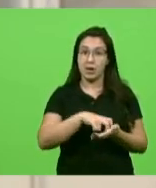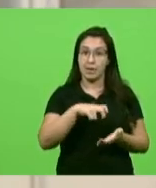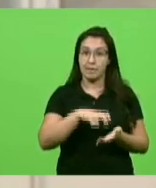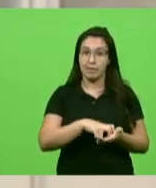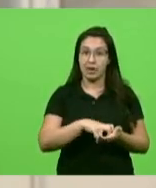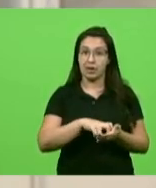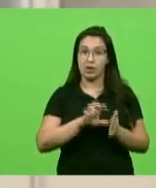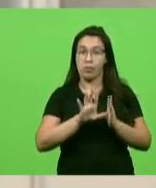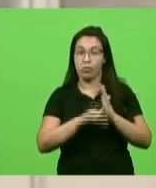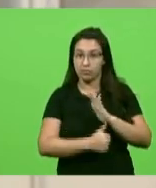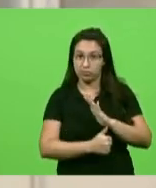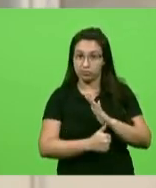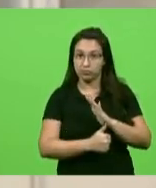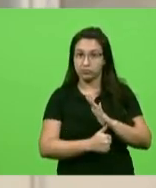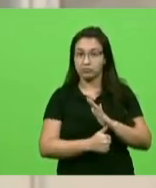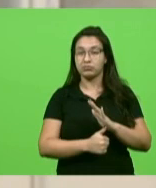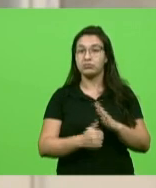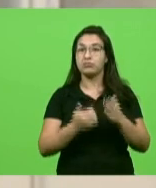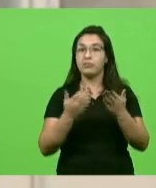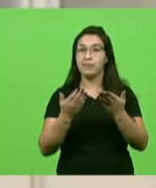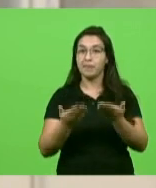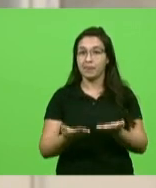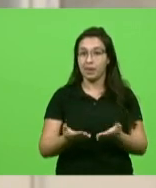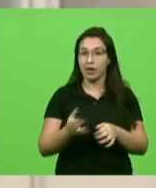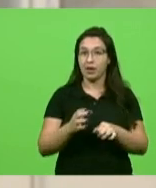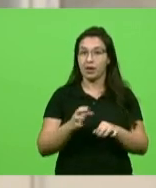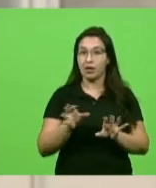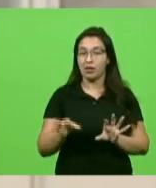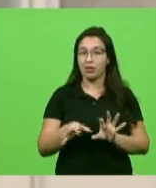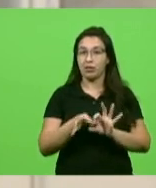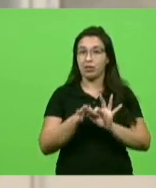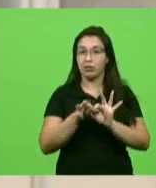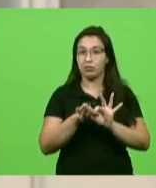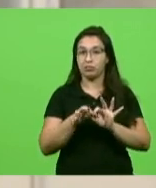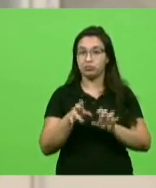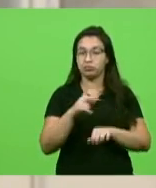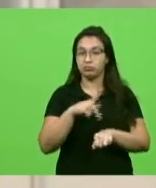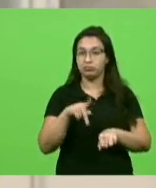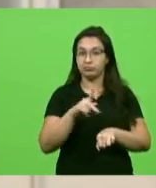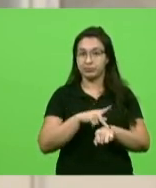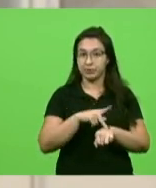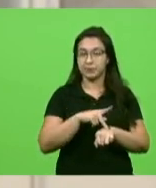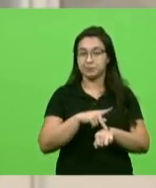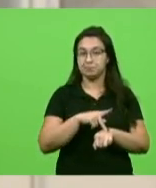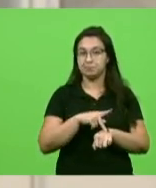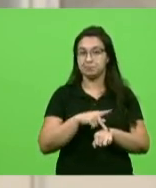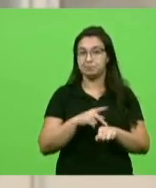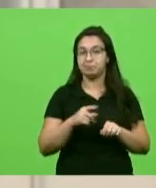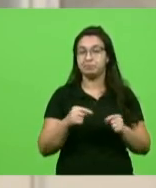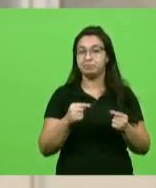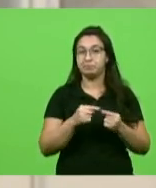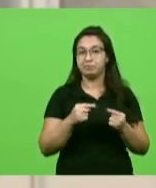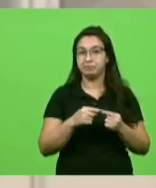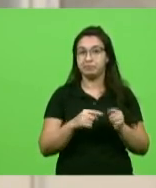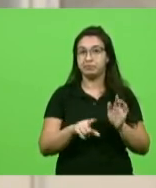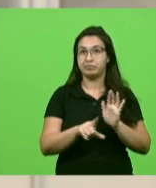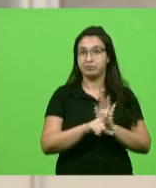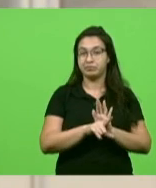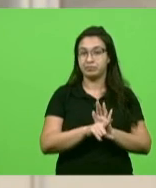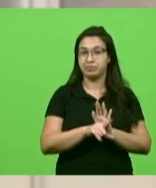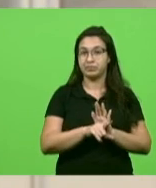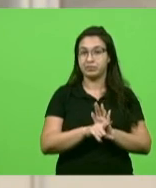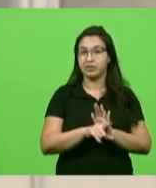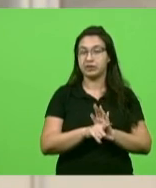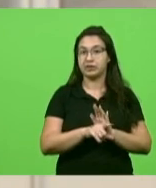competência privativa da União prevista nos artigos 20 e 21 incisos 1 e 85 parágrafo único